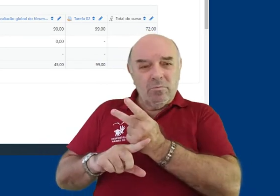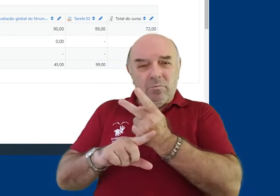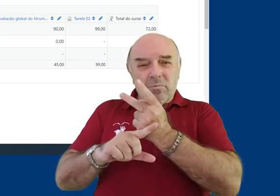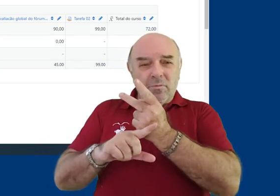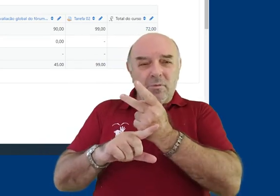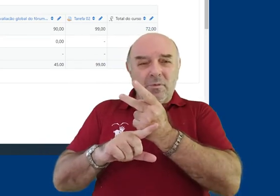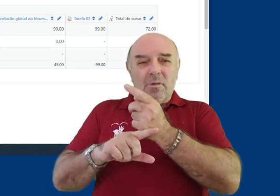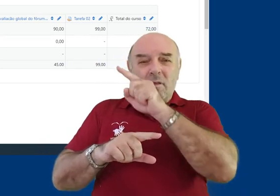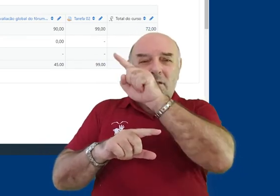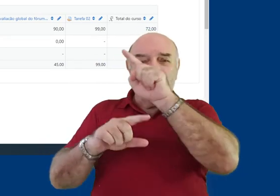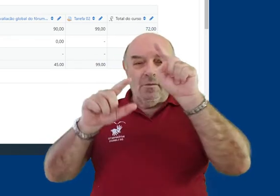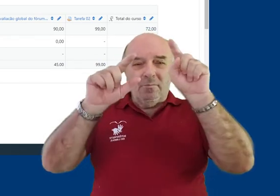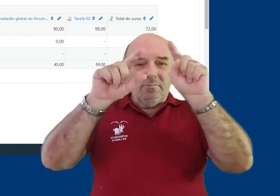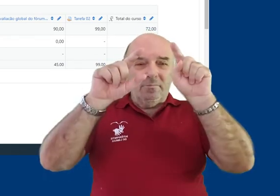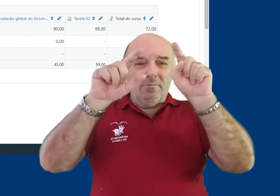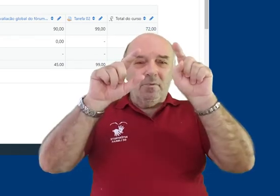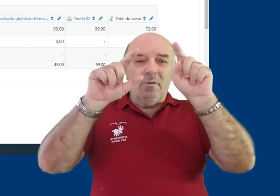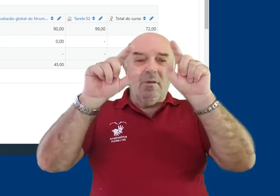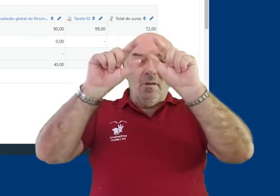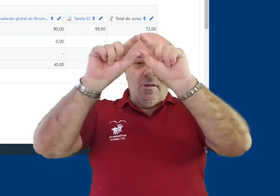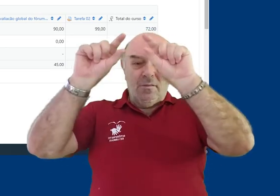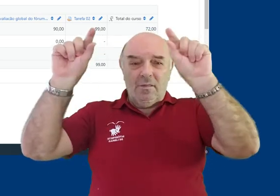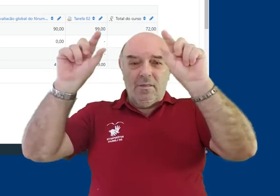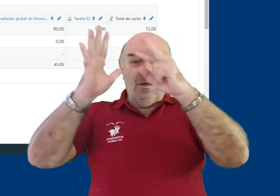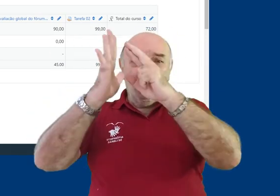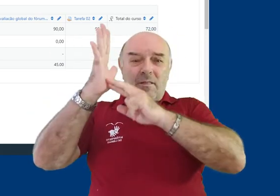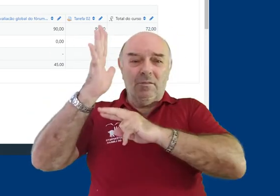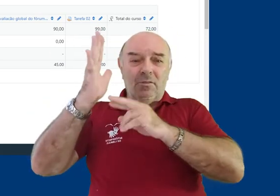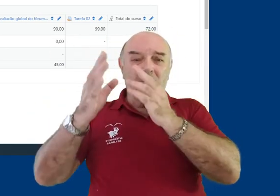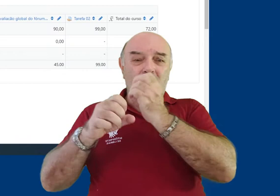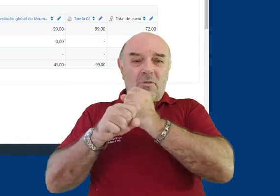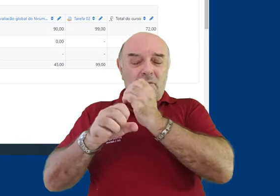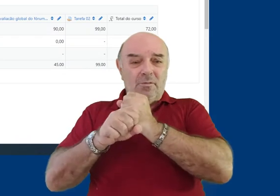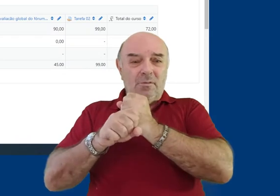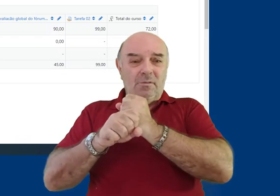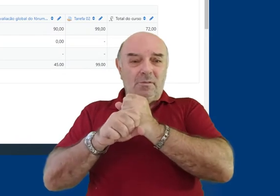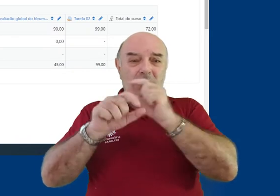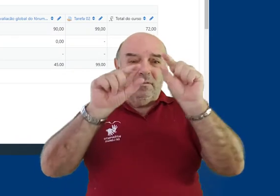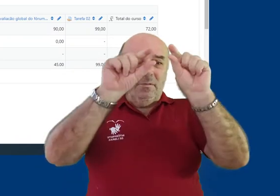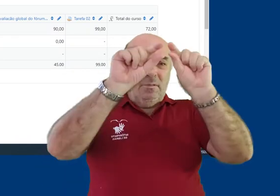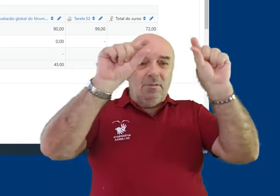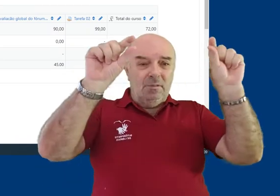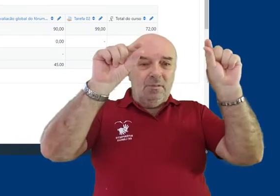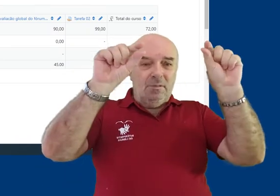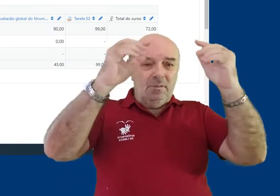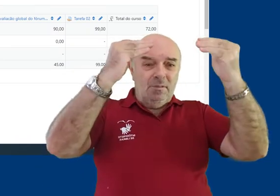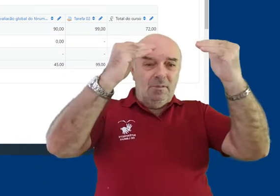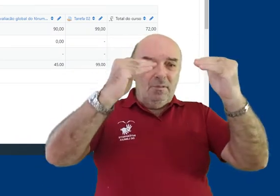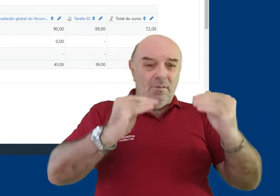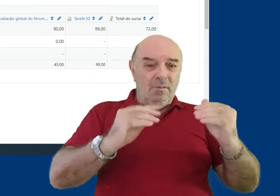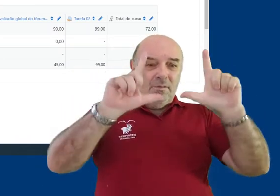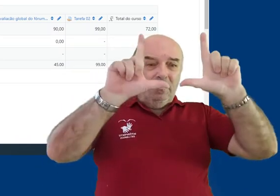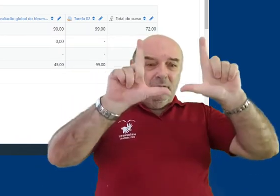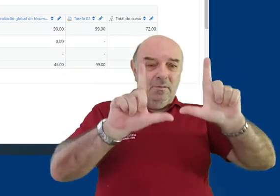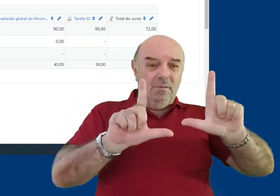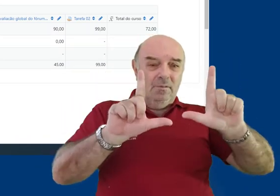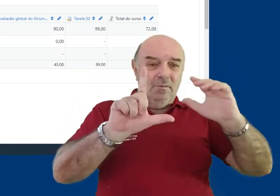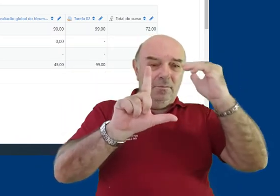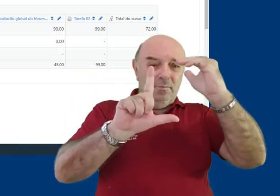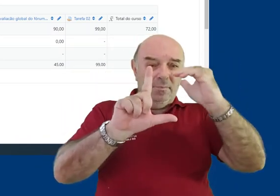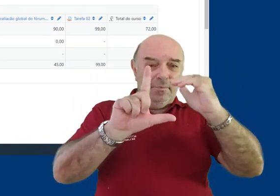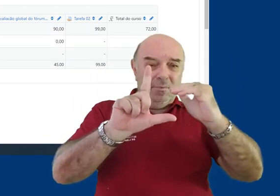procuramos logo após o título Relatório de Notas, a caixa de seleção, na qual podemos escolher os